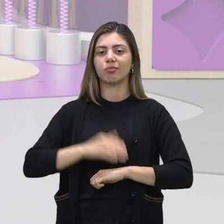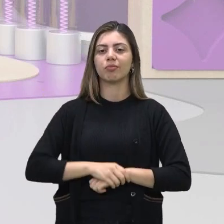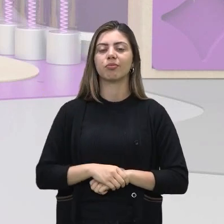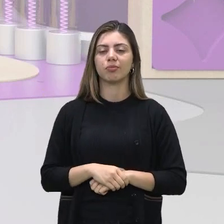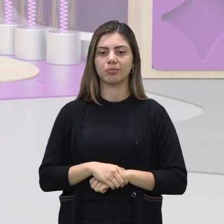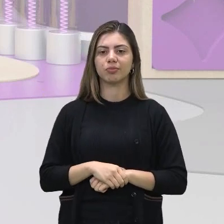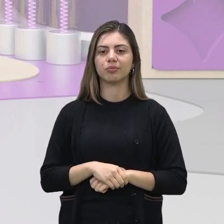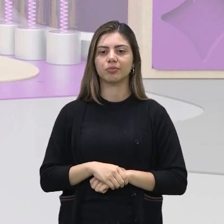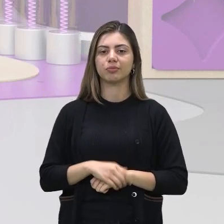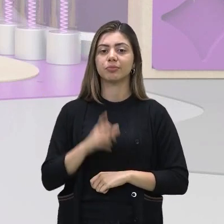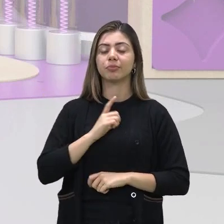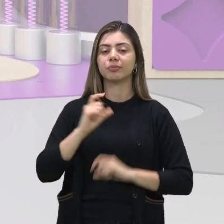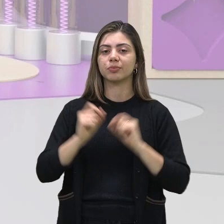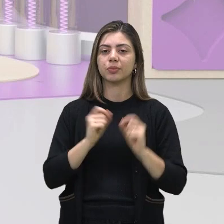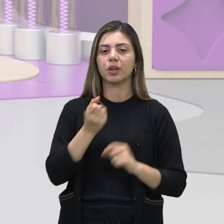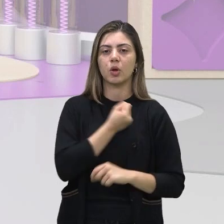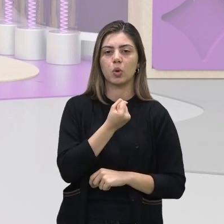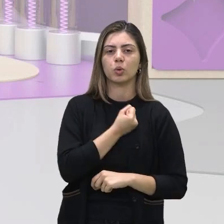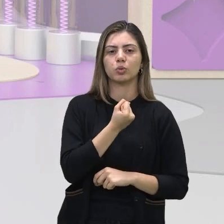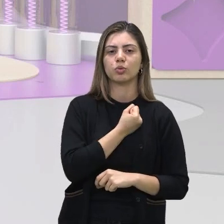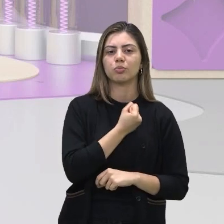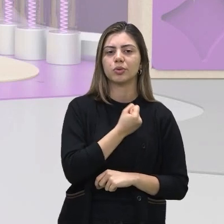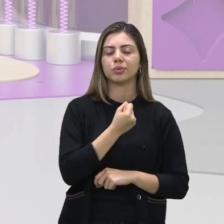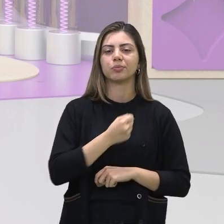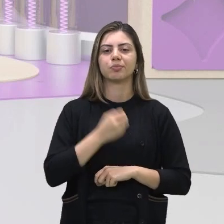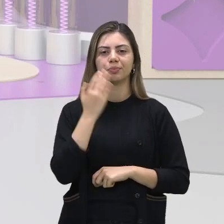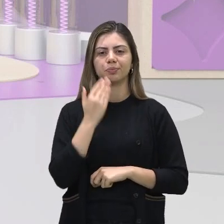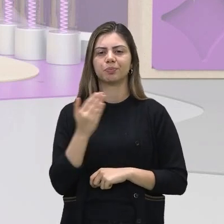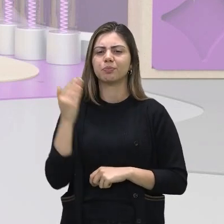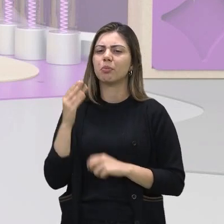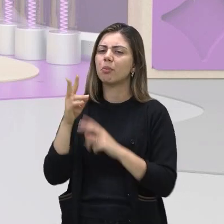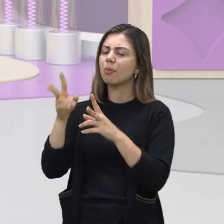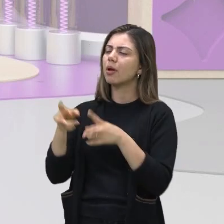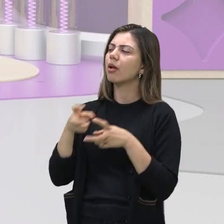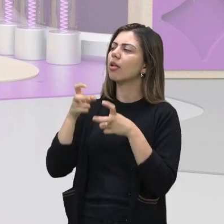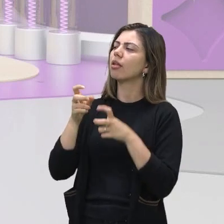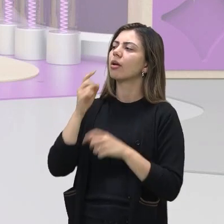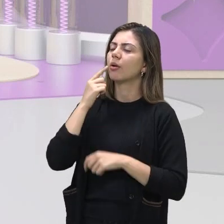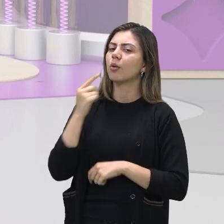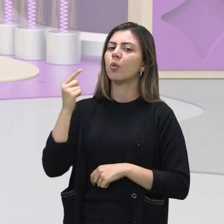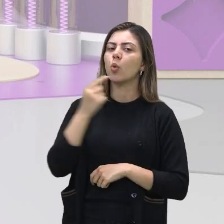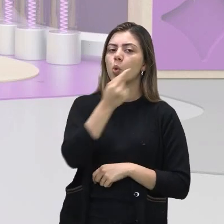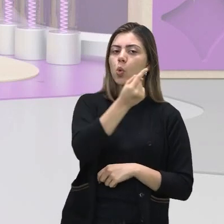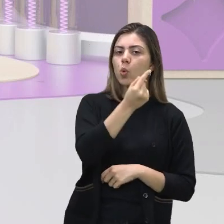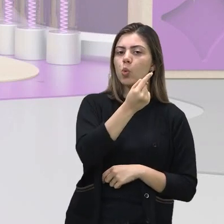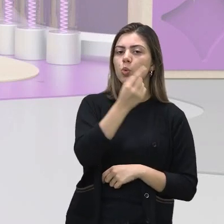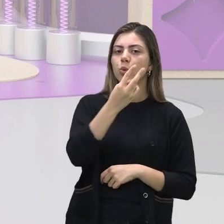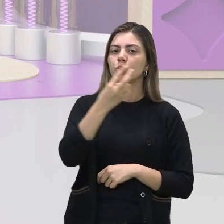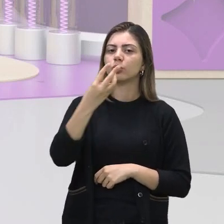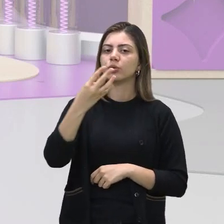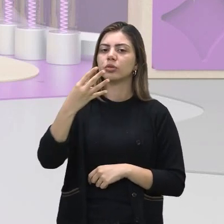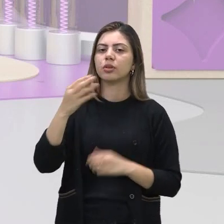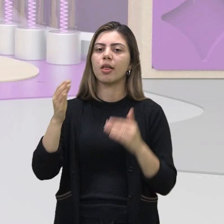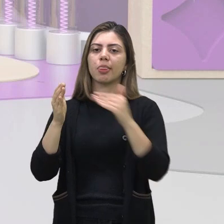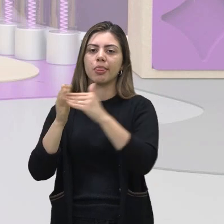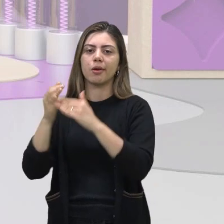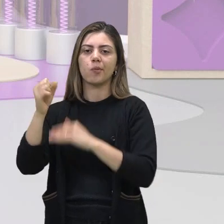Vejamos, temos as numerações, olha só. Temos do 1 ao 8, né, aqui em